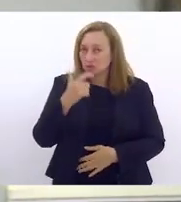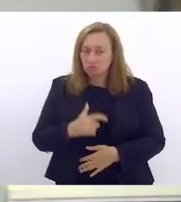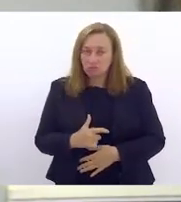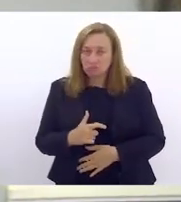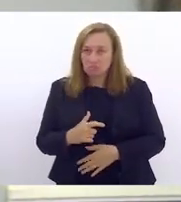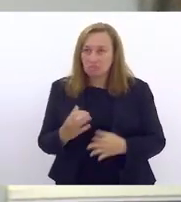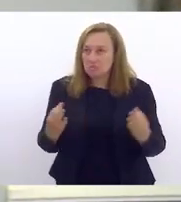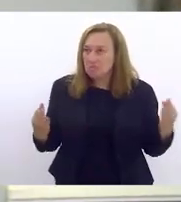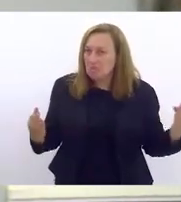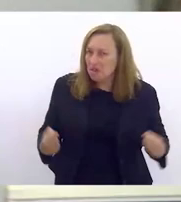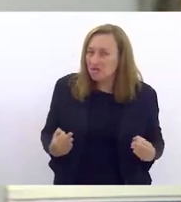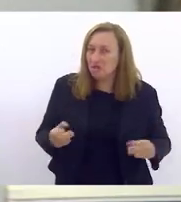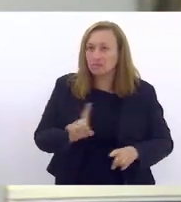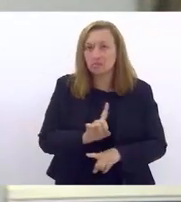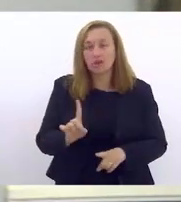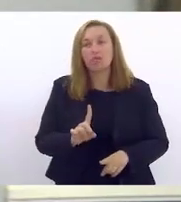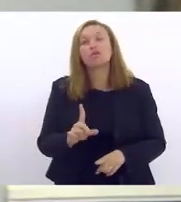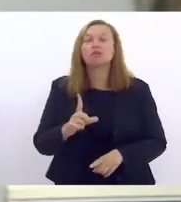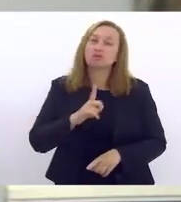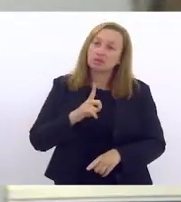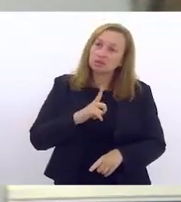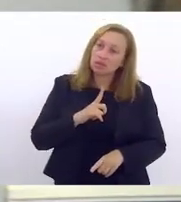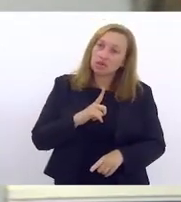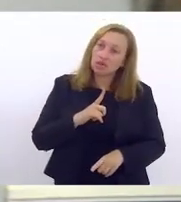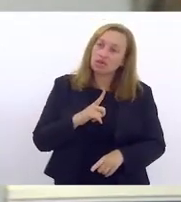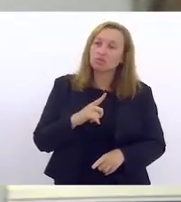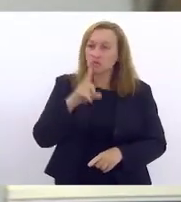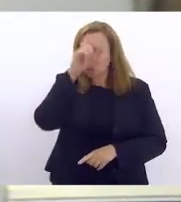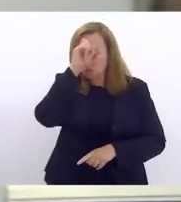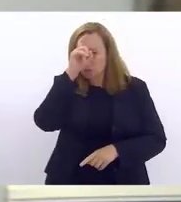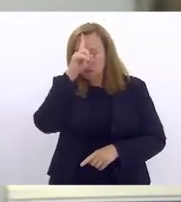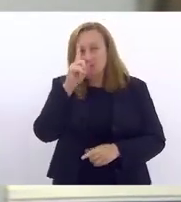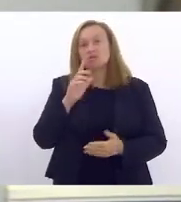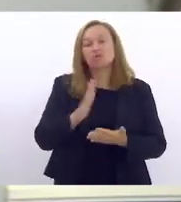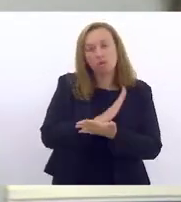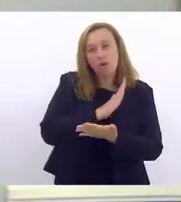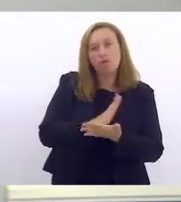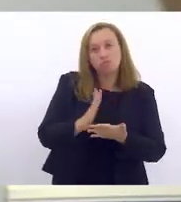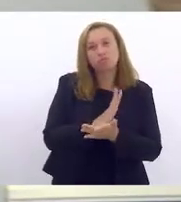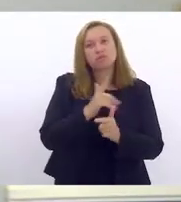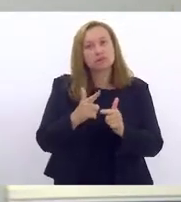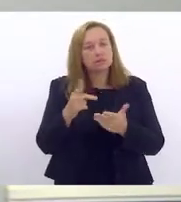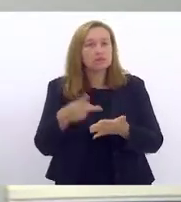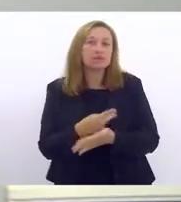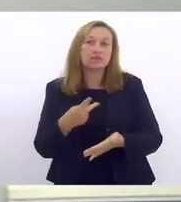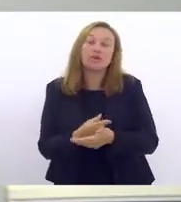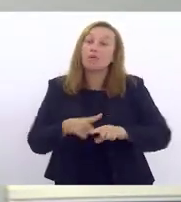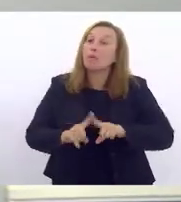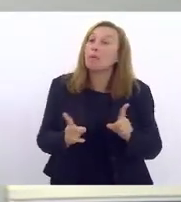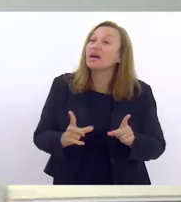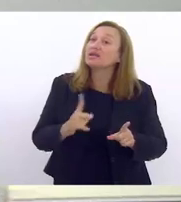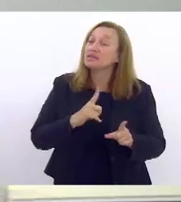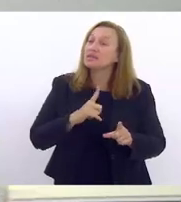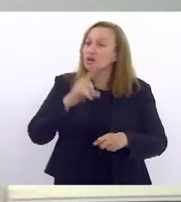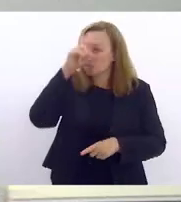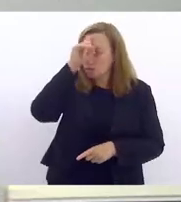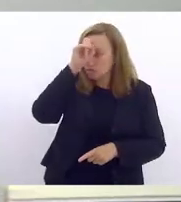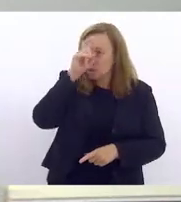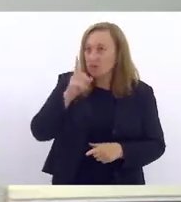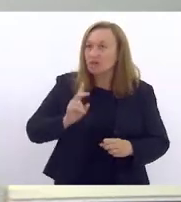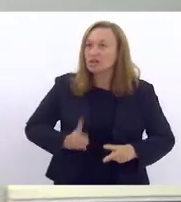perfeitos. Nós temos uma maternidade com várias imperfeições, mas a gente tem uma maternidade que sempre